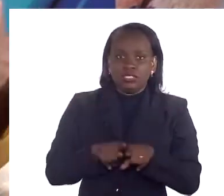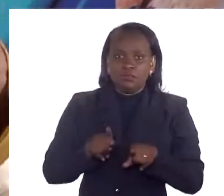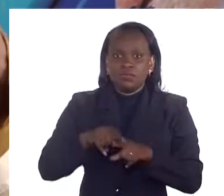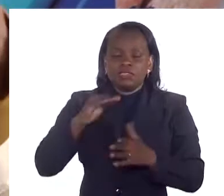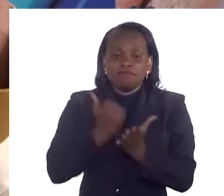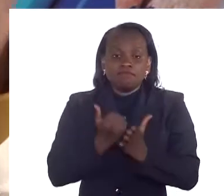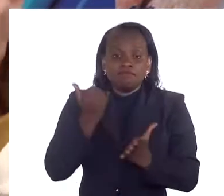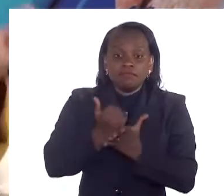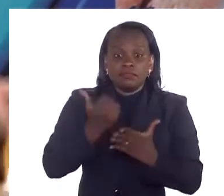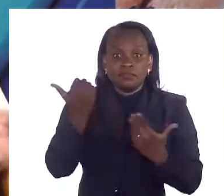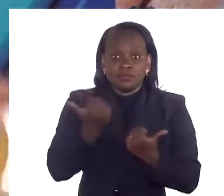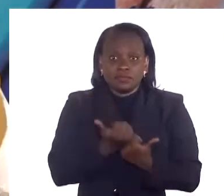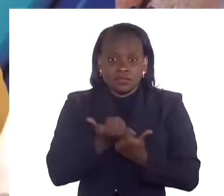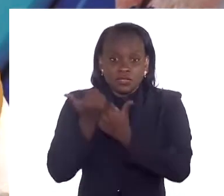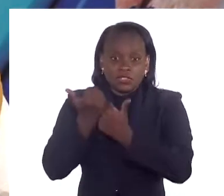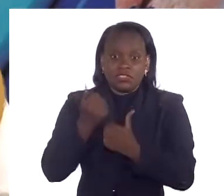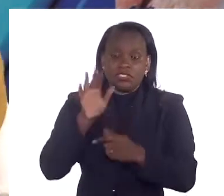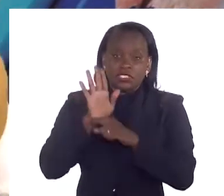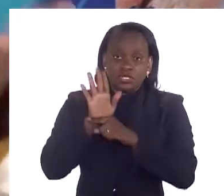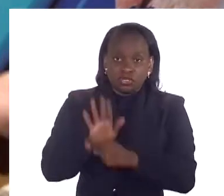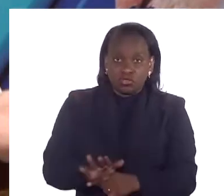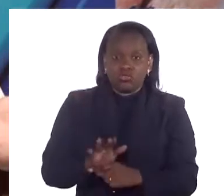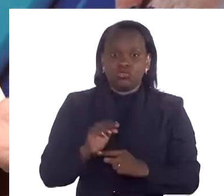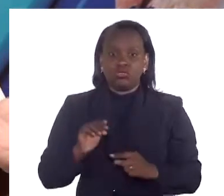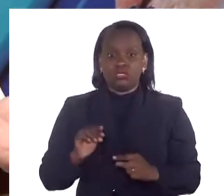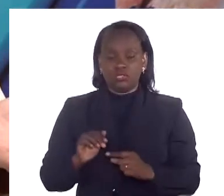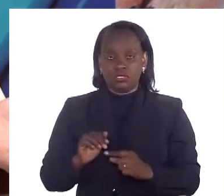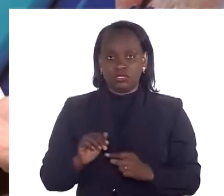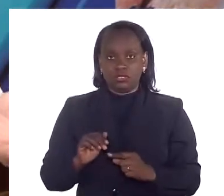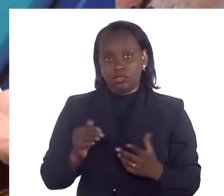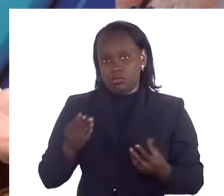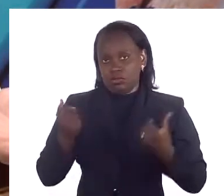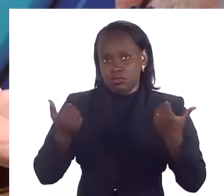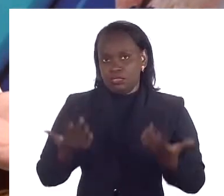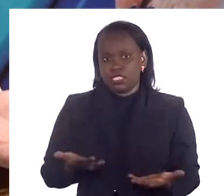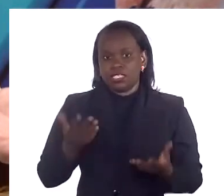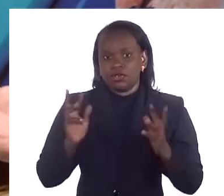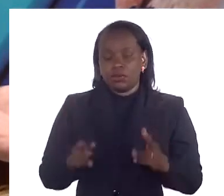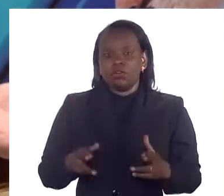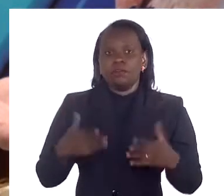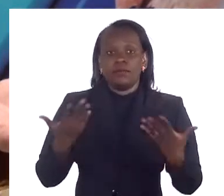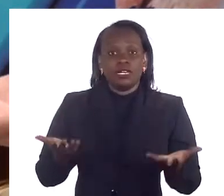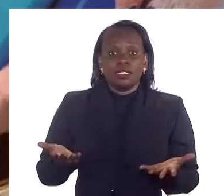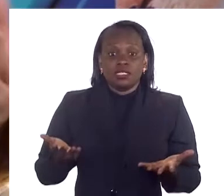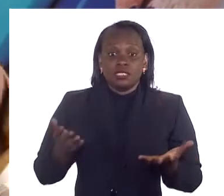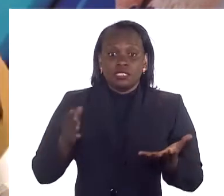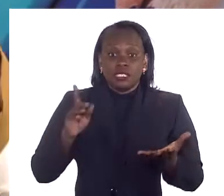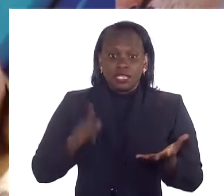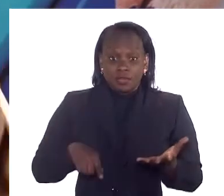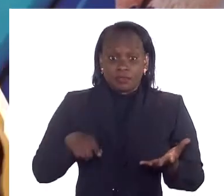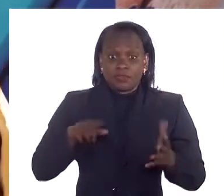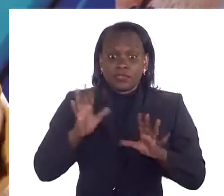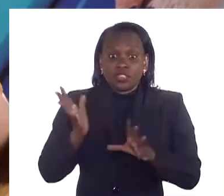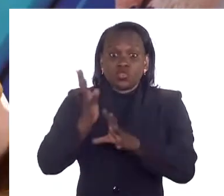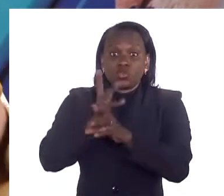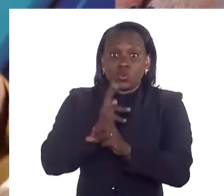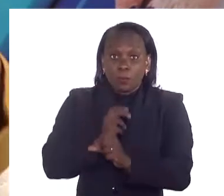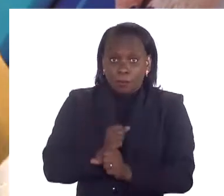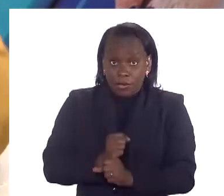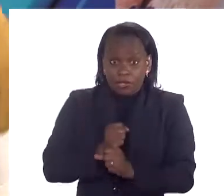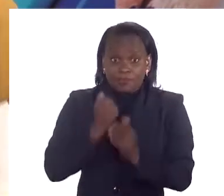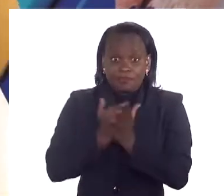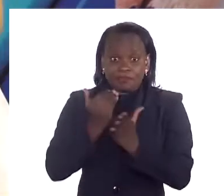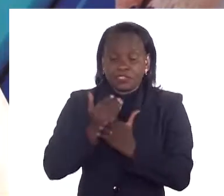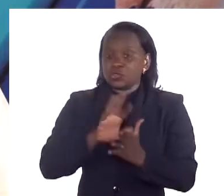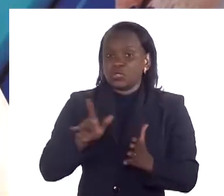como um suplemento, como um complemento, como a gente puder falar, mas enfim, algo que vai somar, que